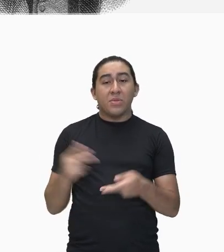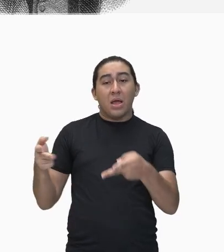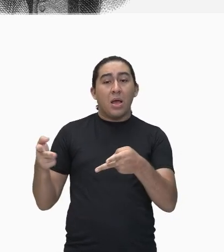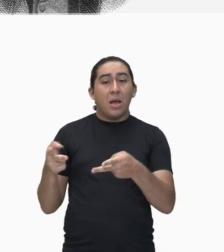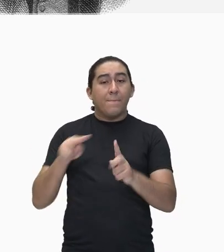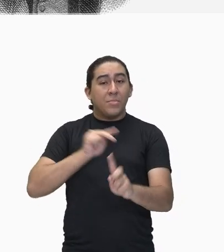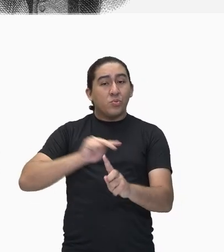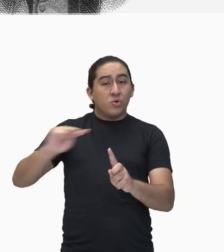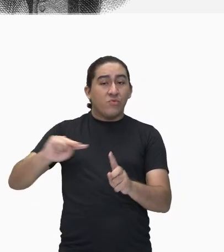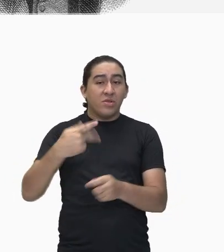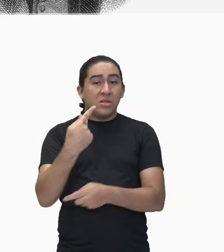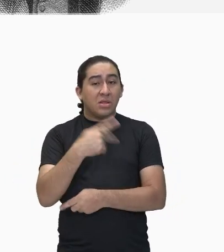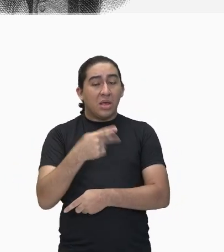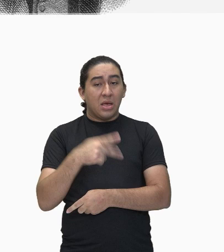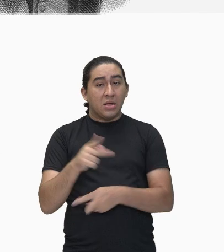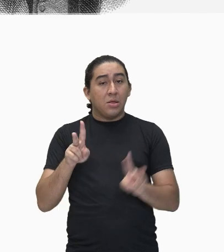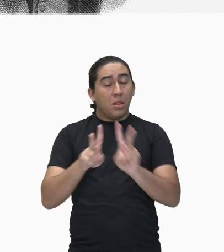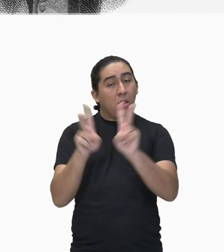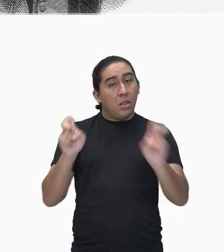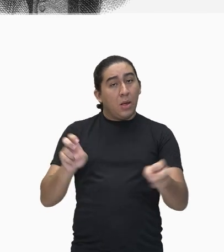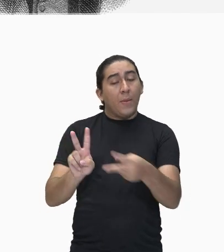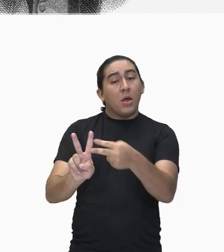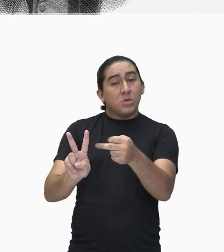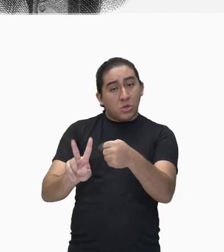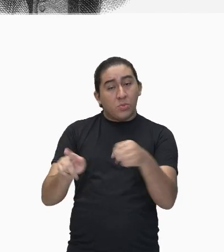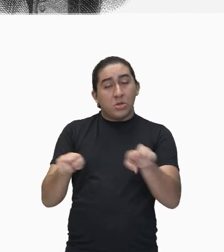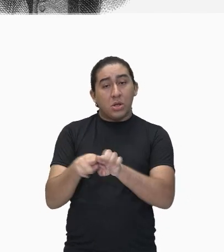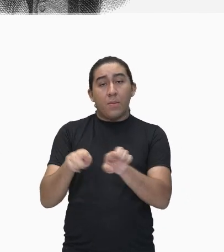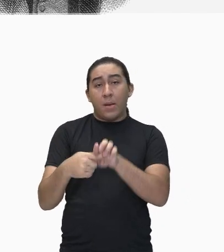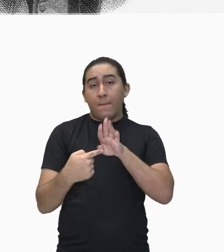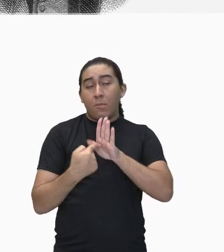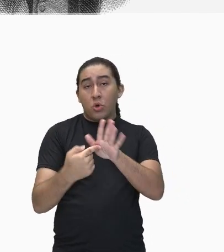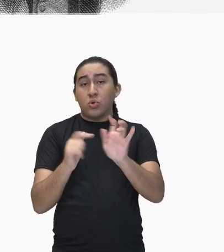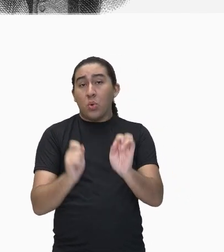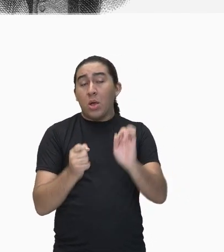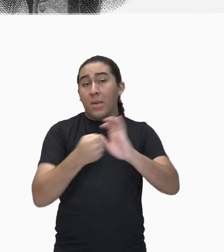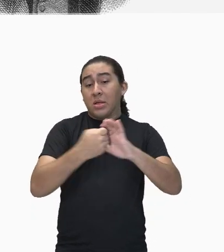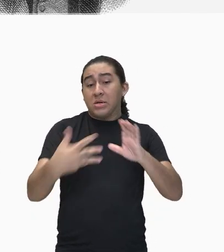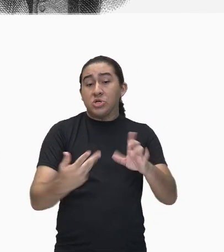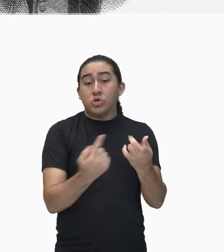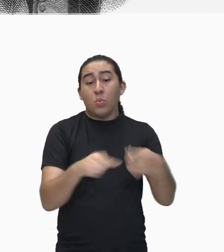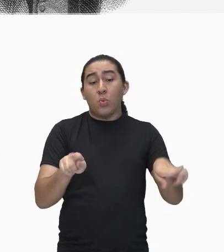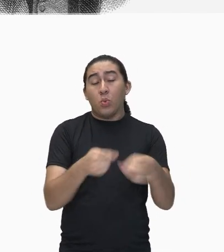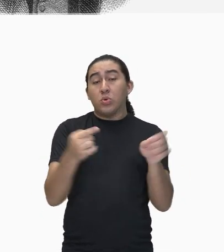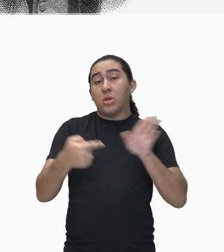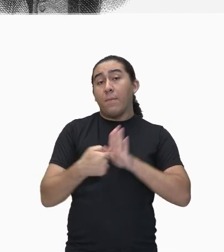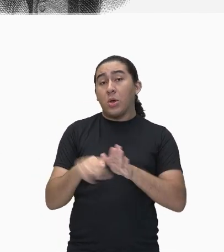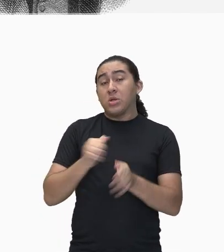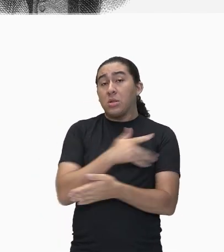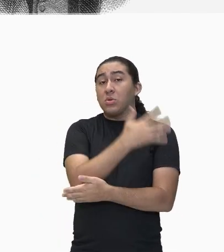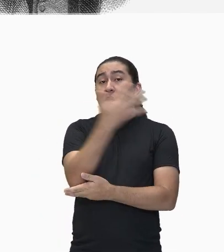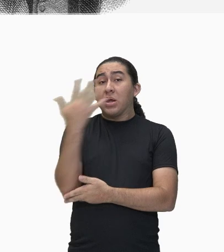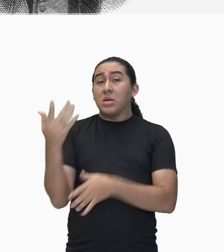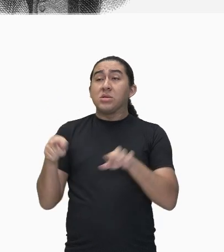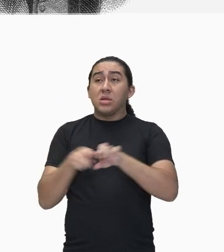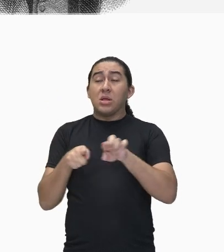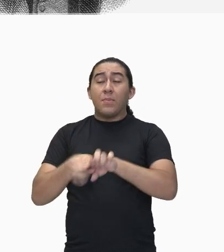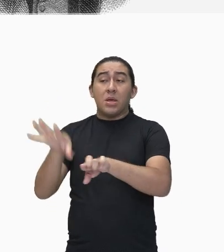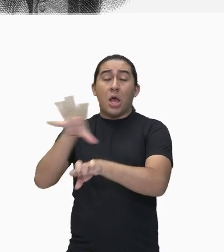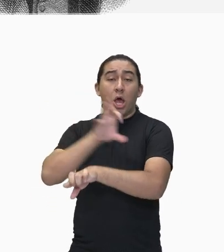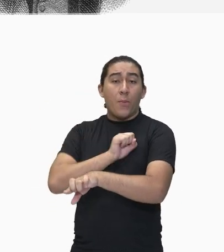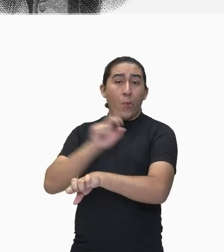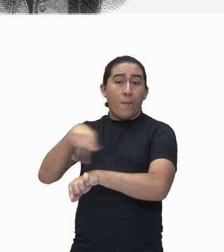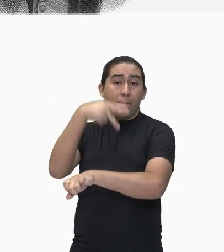indianismo, o poeta também apresentou um lado lírico, abordando a natureza, saudosismo ligado